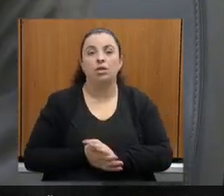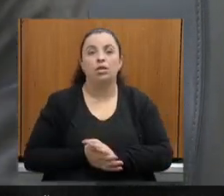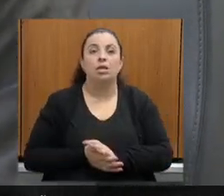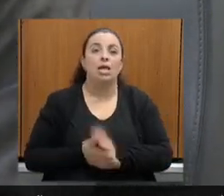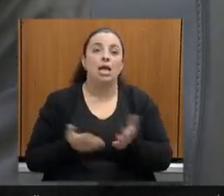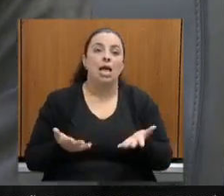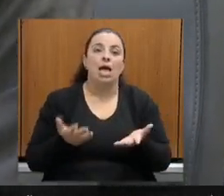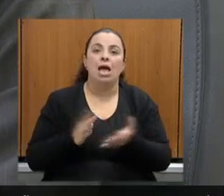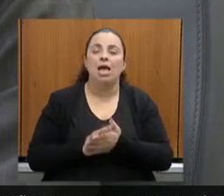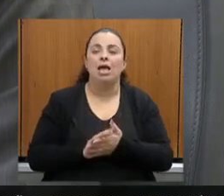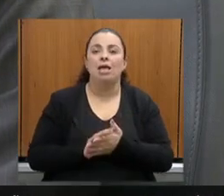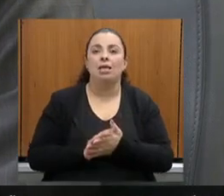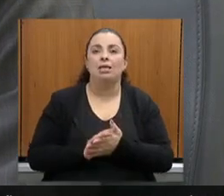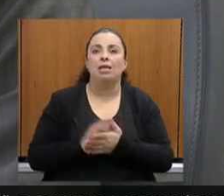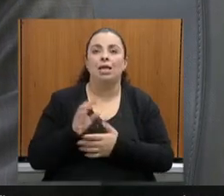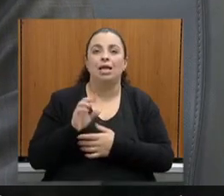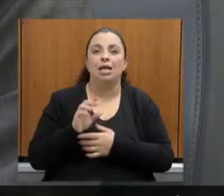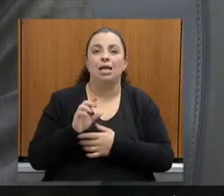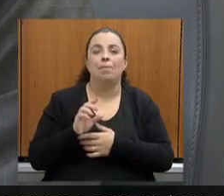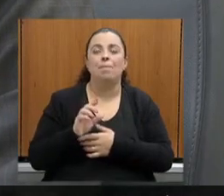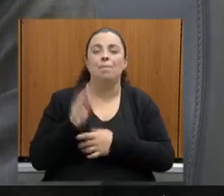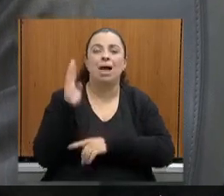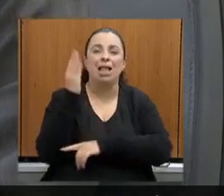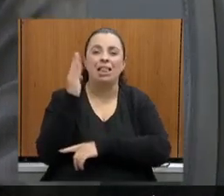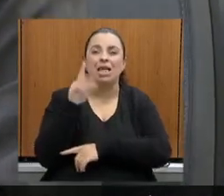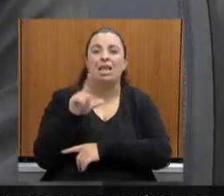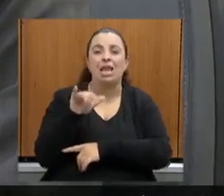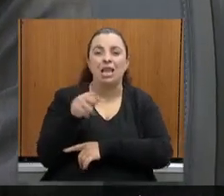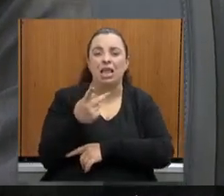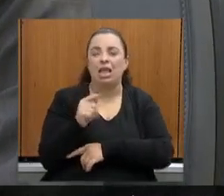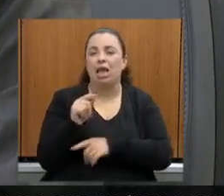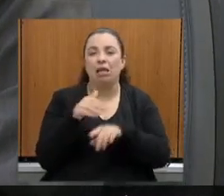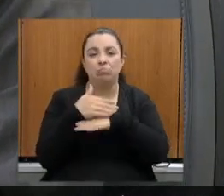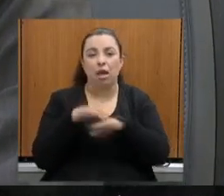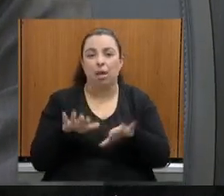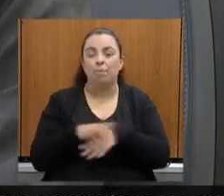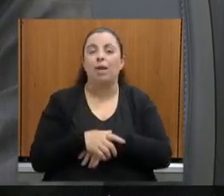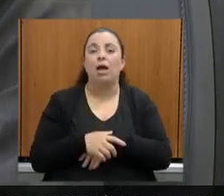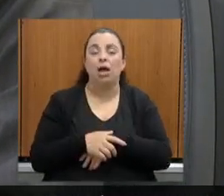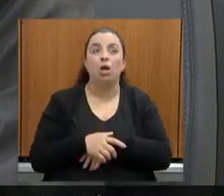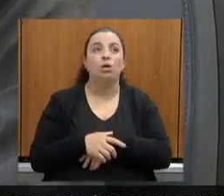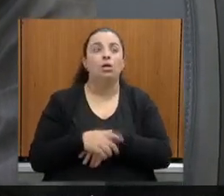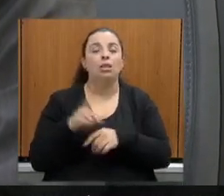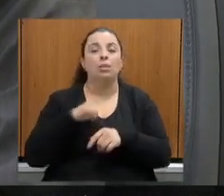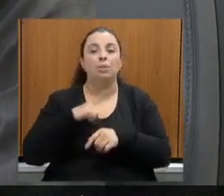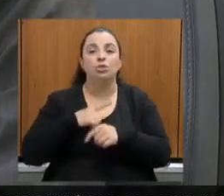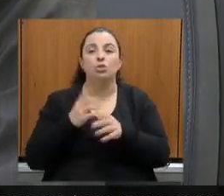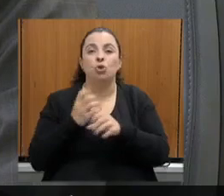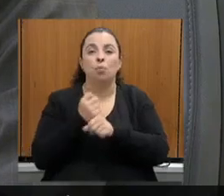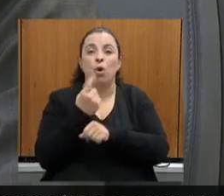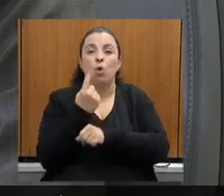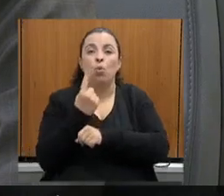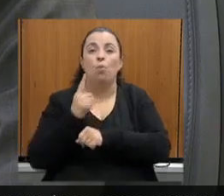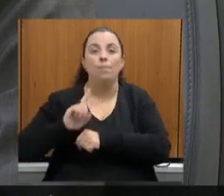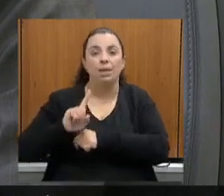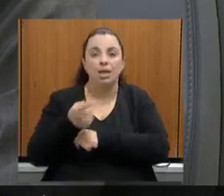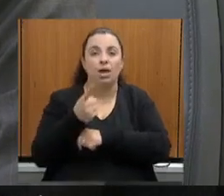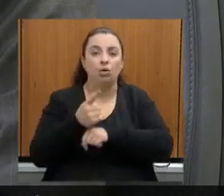madeira que obviamente aumenta muito a qualidade EA segurança é um milhão de medidores inteligentes é